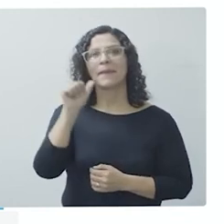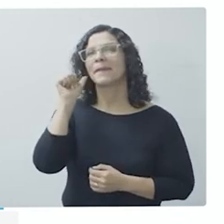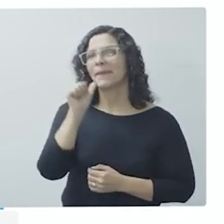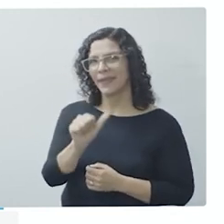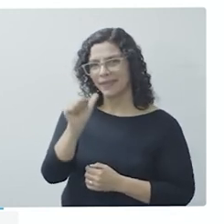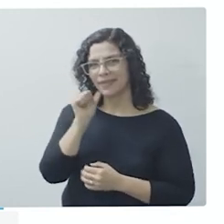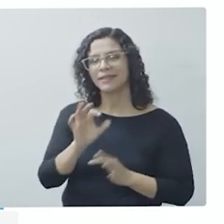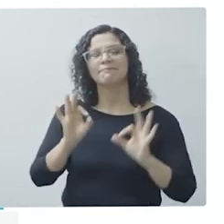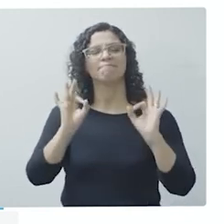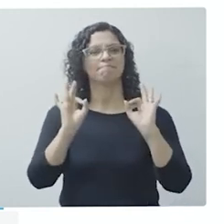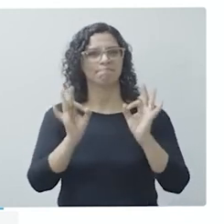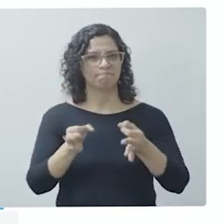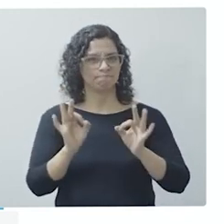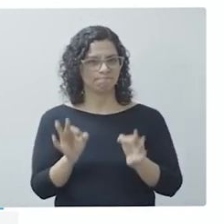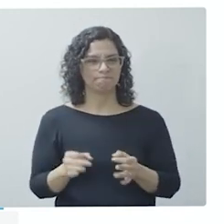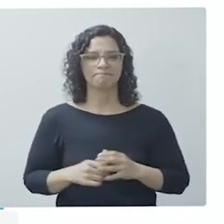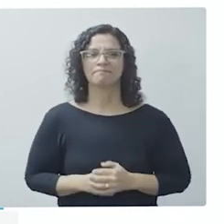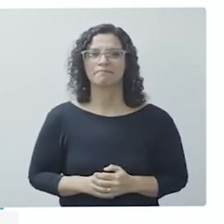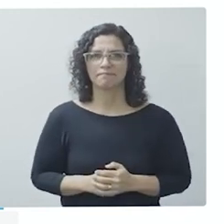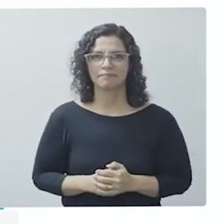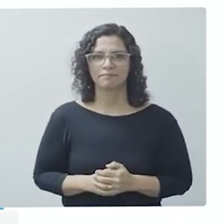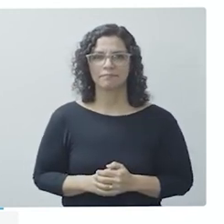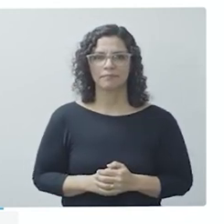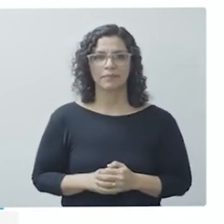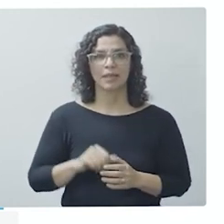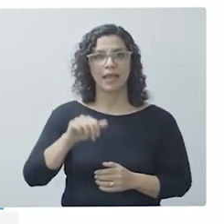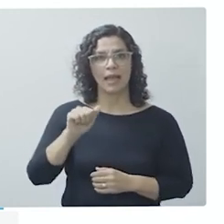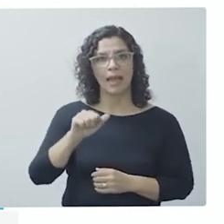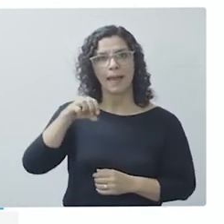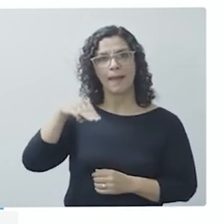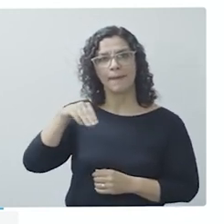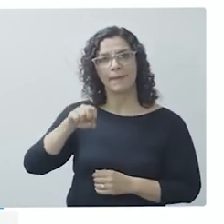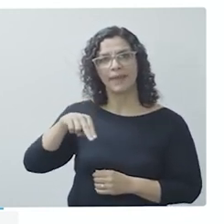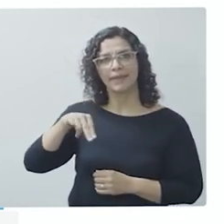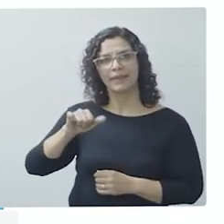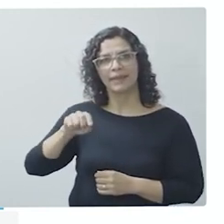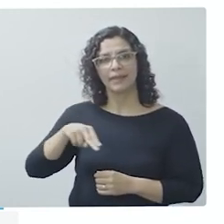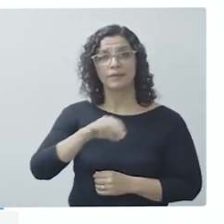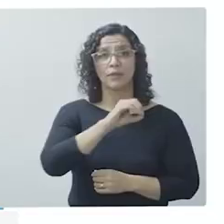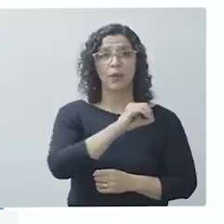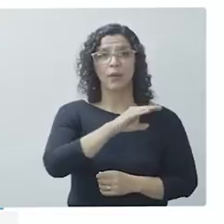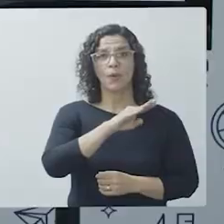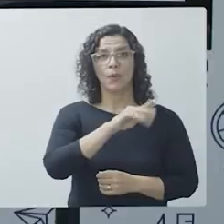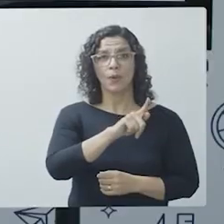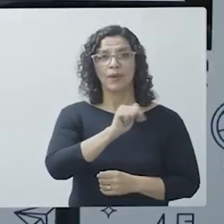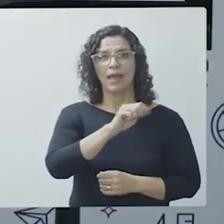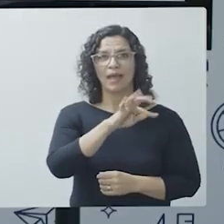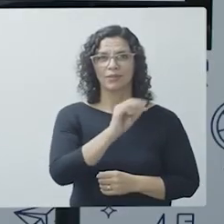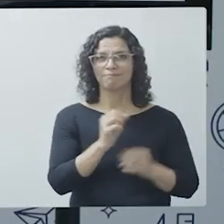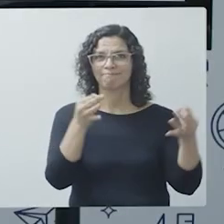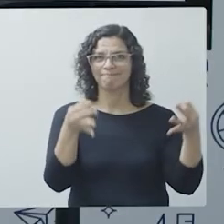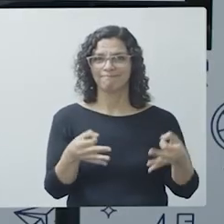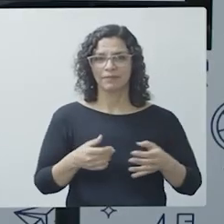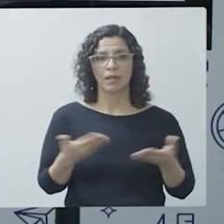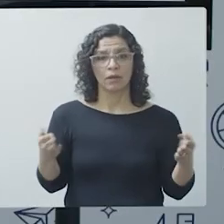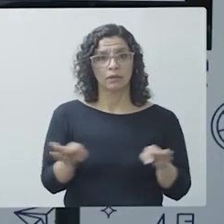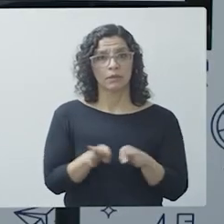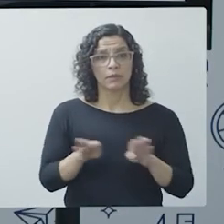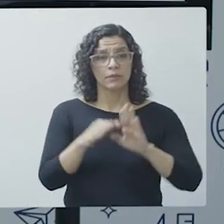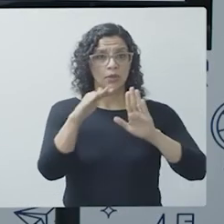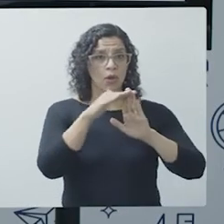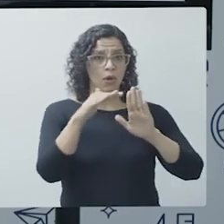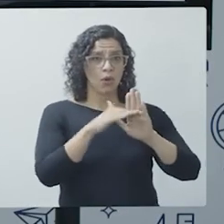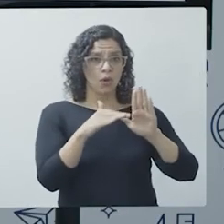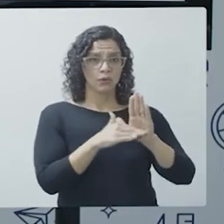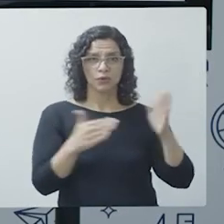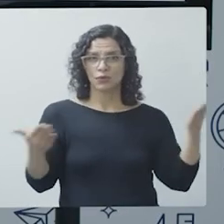A menina. Está certo. A menina, o gato. Muito bem. Vamos então para a